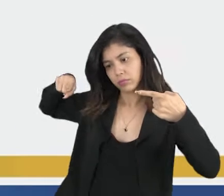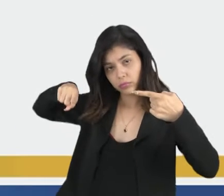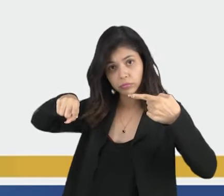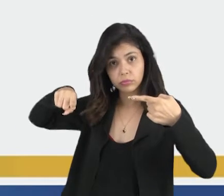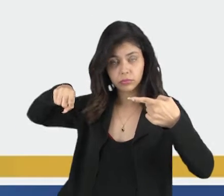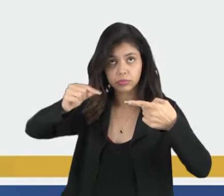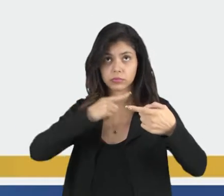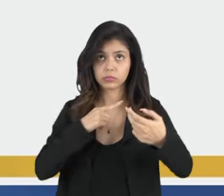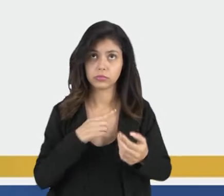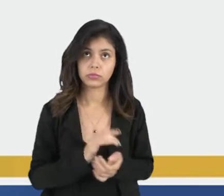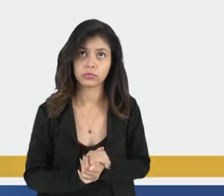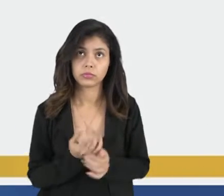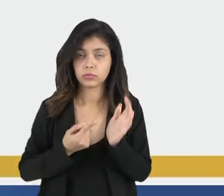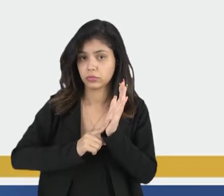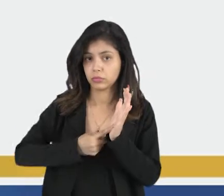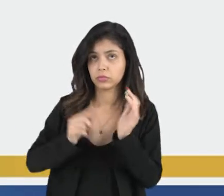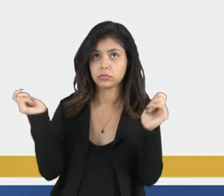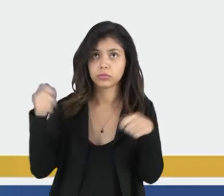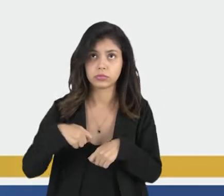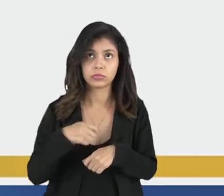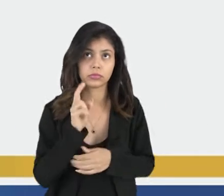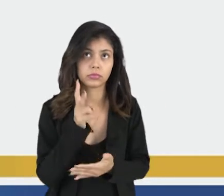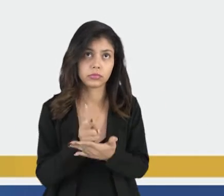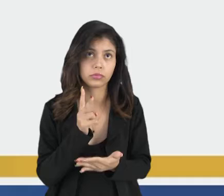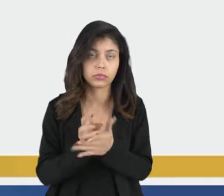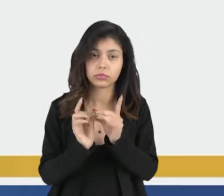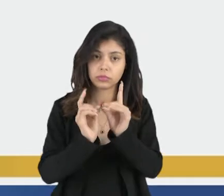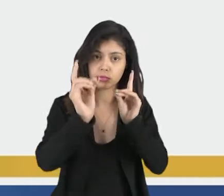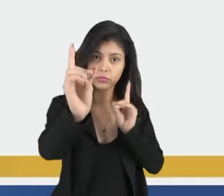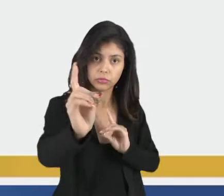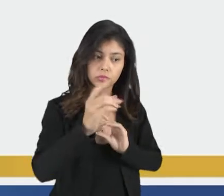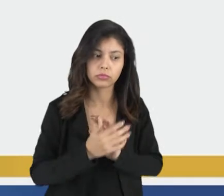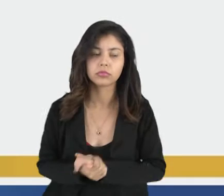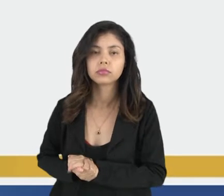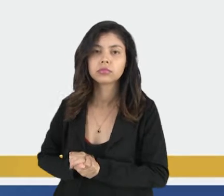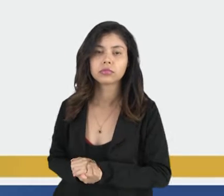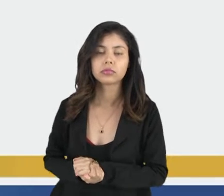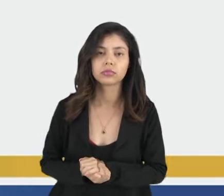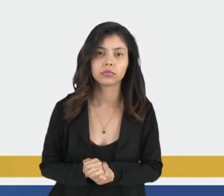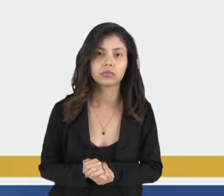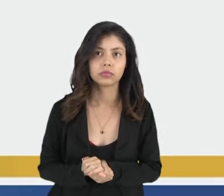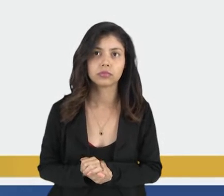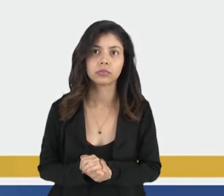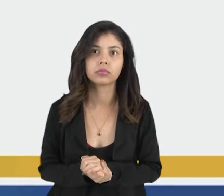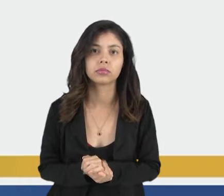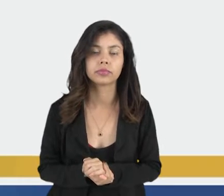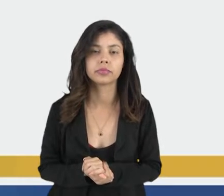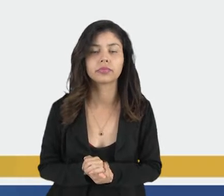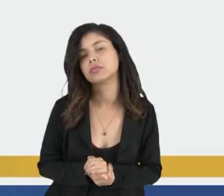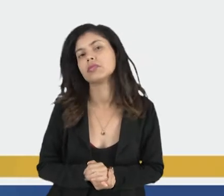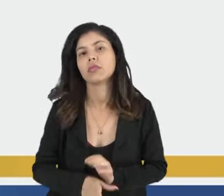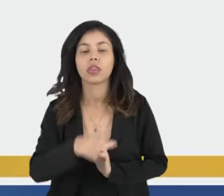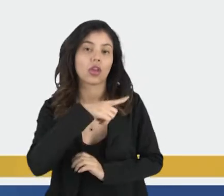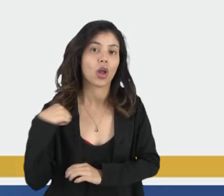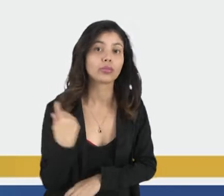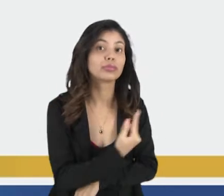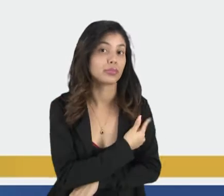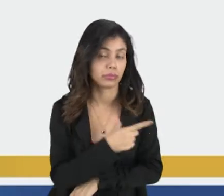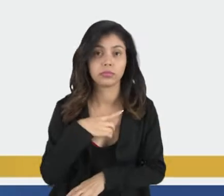forma por pontos que possuem a mesma distância do centro. Então, olha só, nós temos